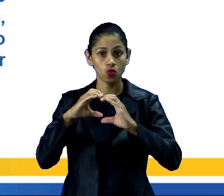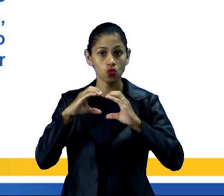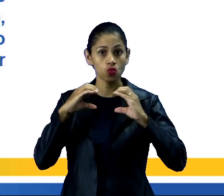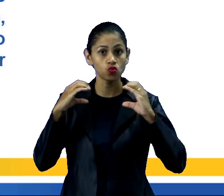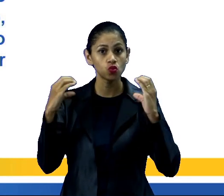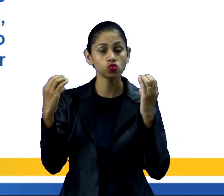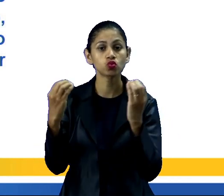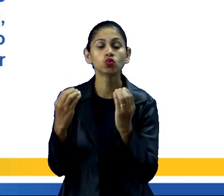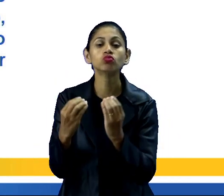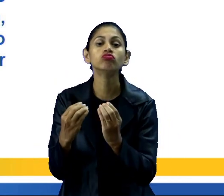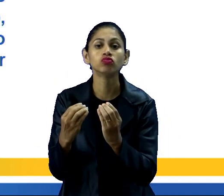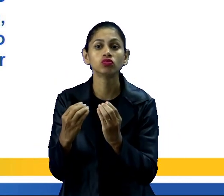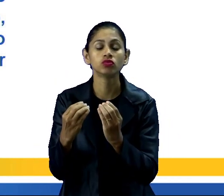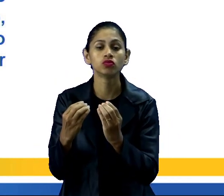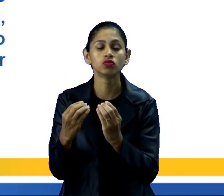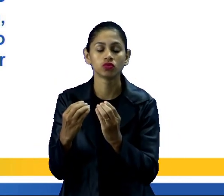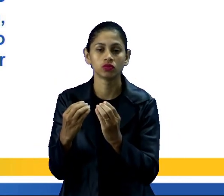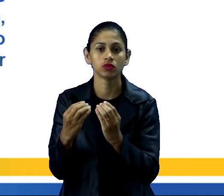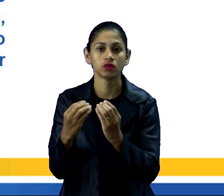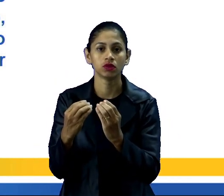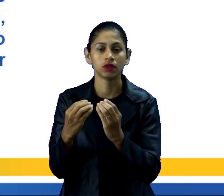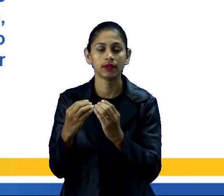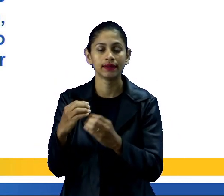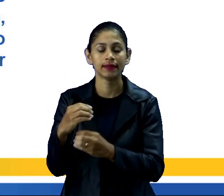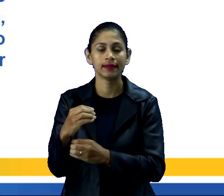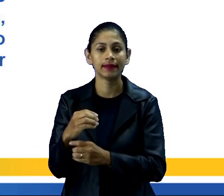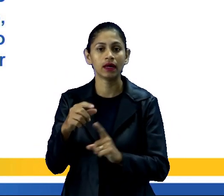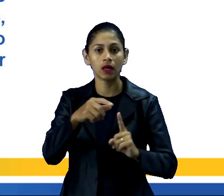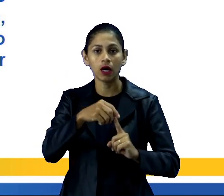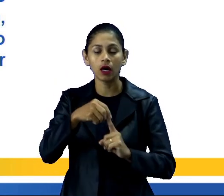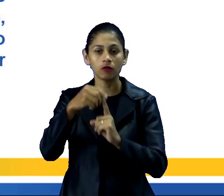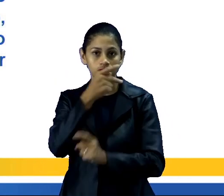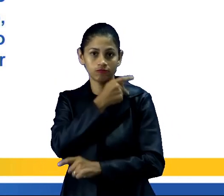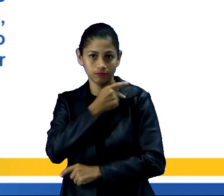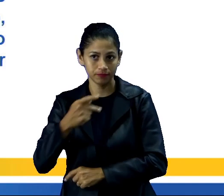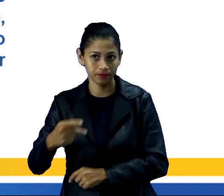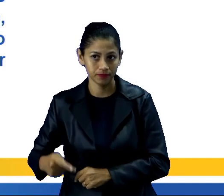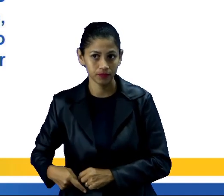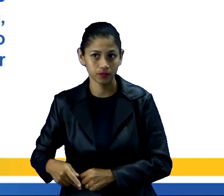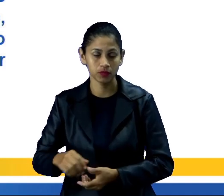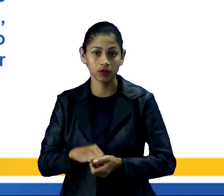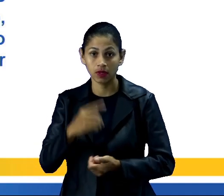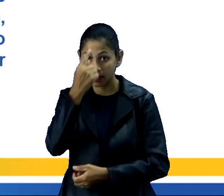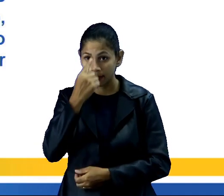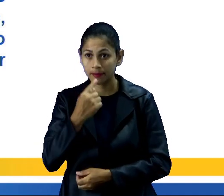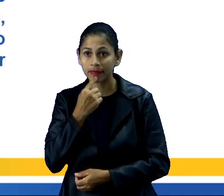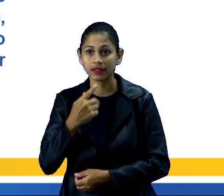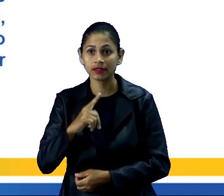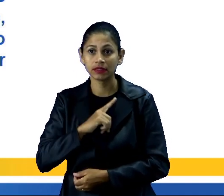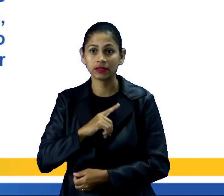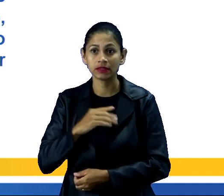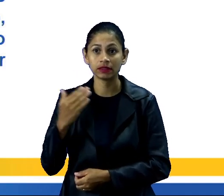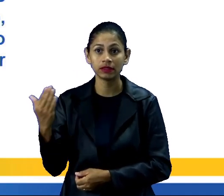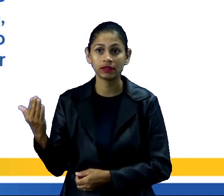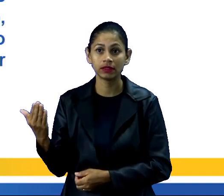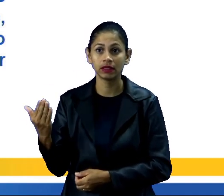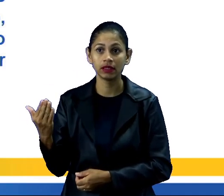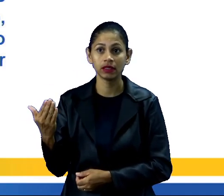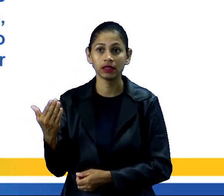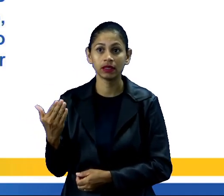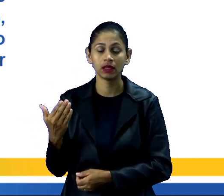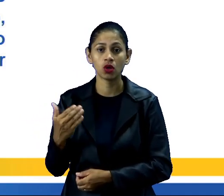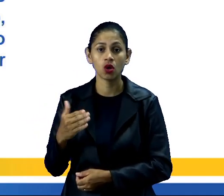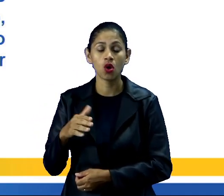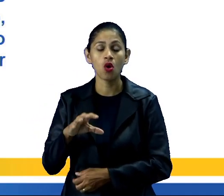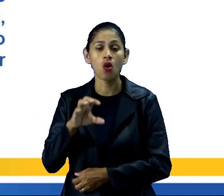francesa, Le Harry, né, de 28 de abril de 1939. A gente tem aí a imagem, né, que lê Os Semeadores,